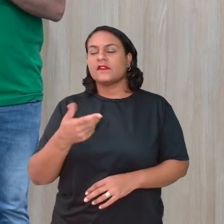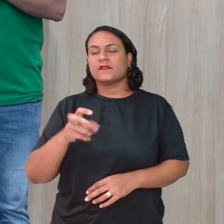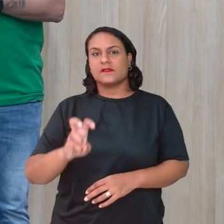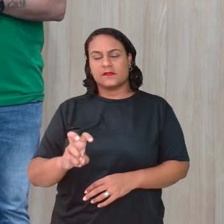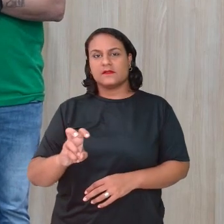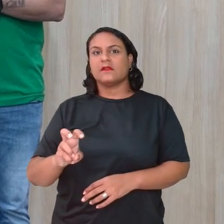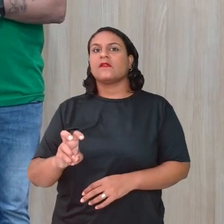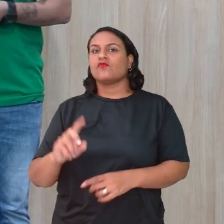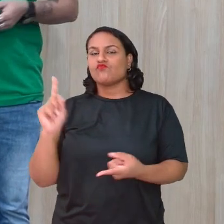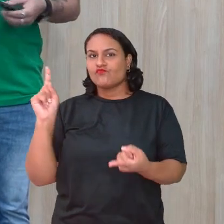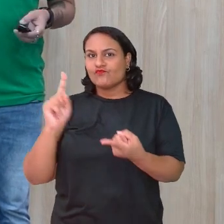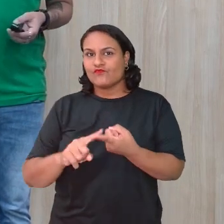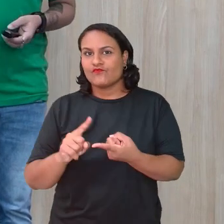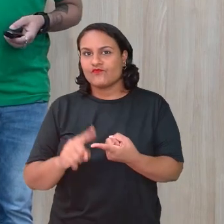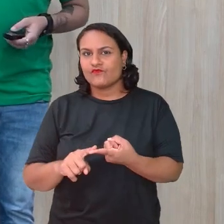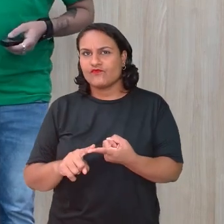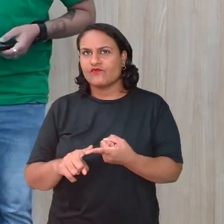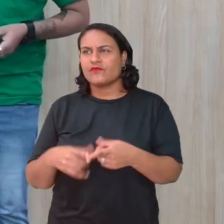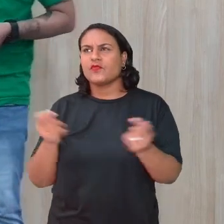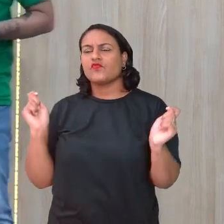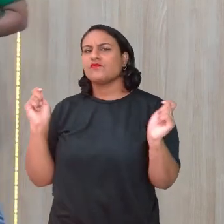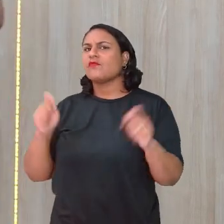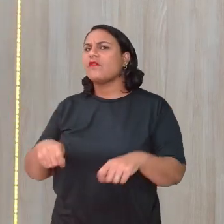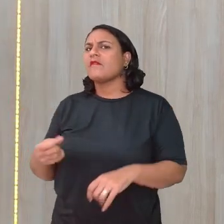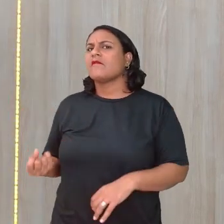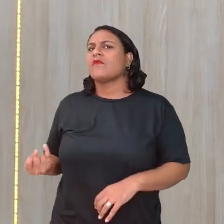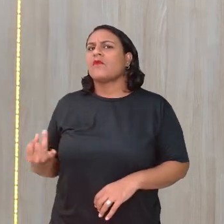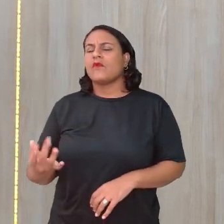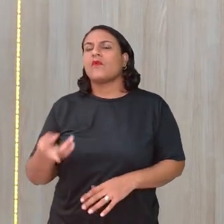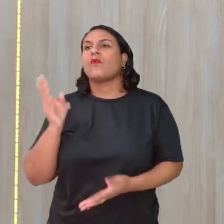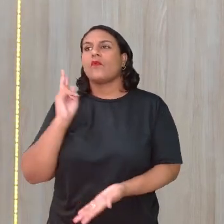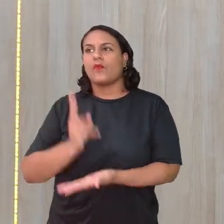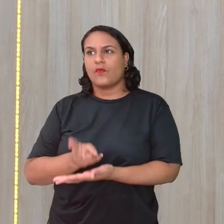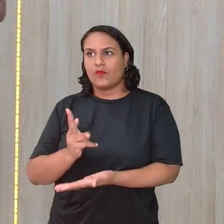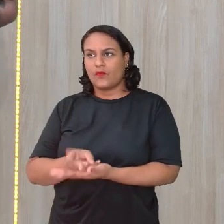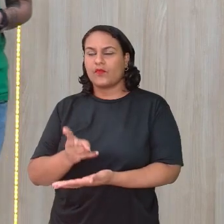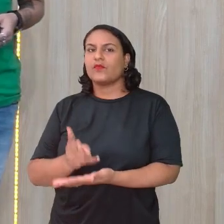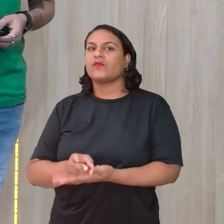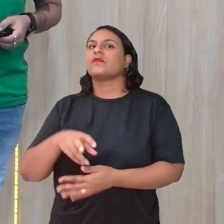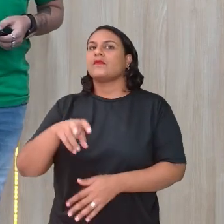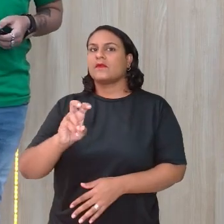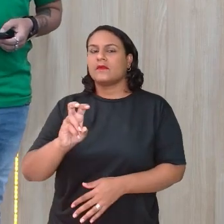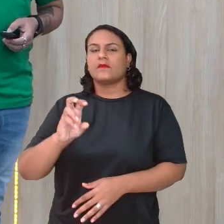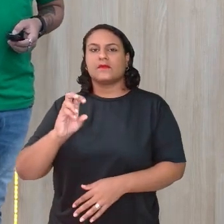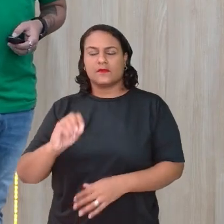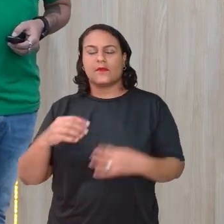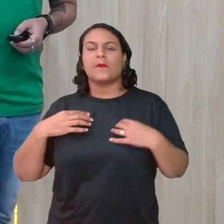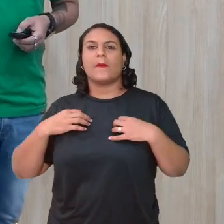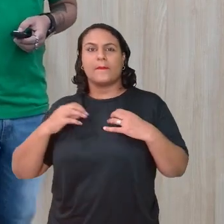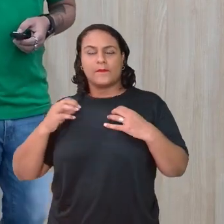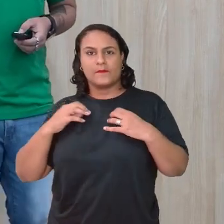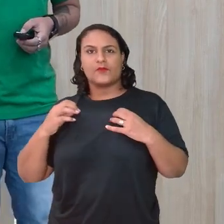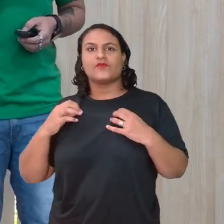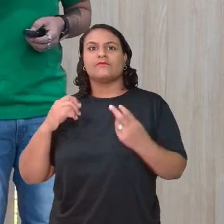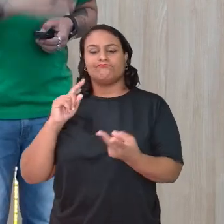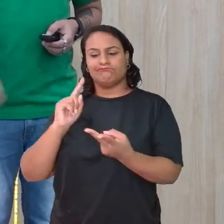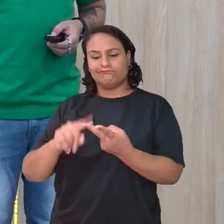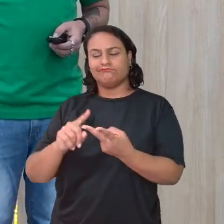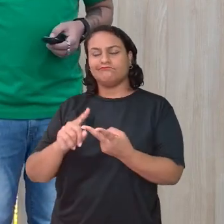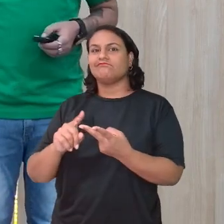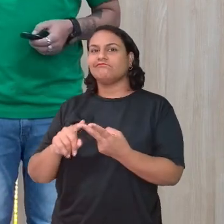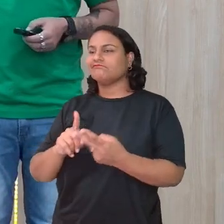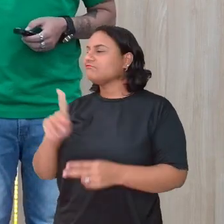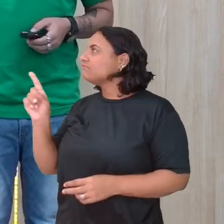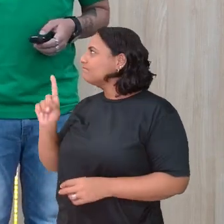casos favoráveis. E os casos possíveis continuam sendo as 50 blusas que estão naquela